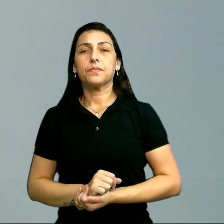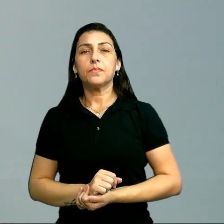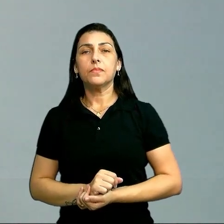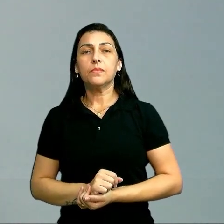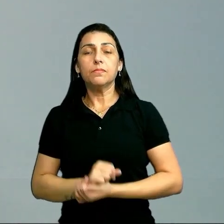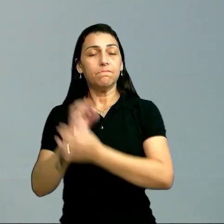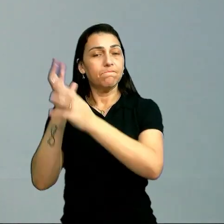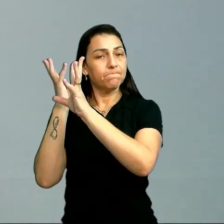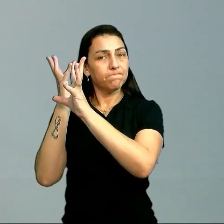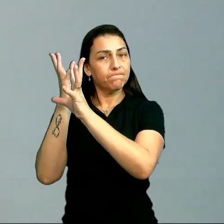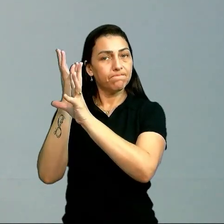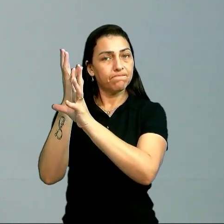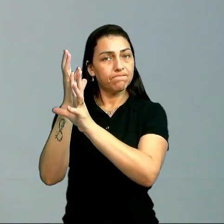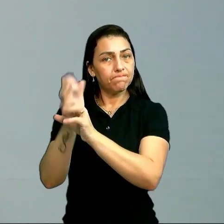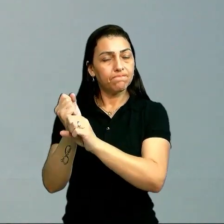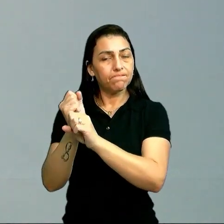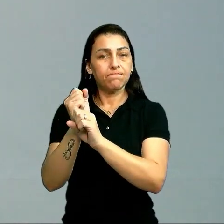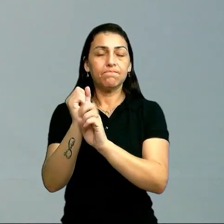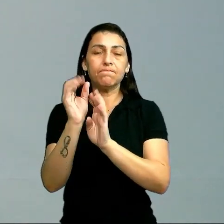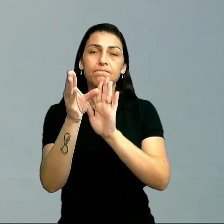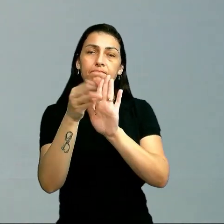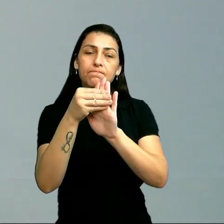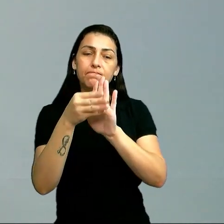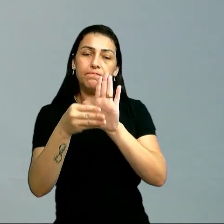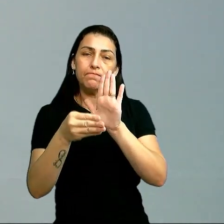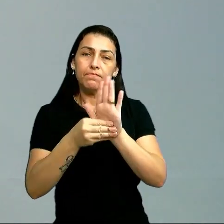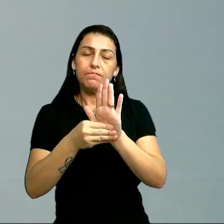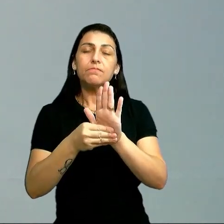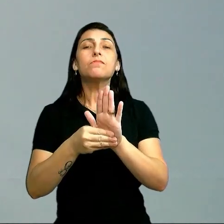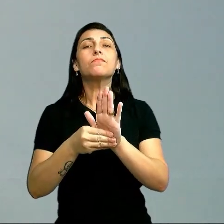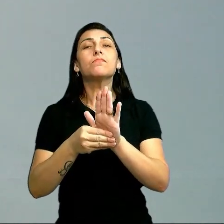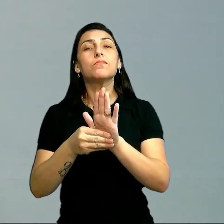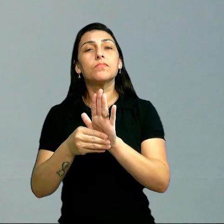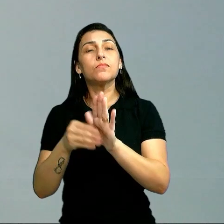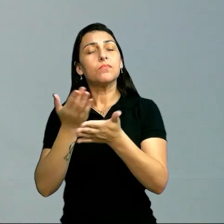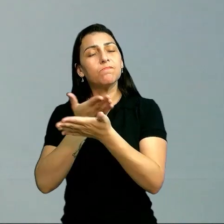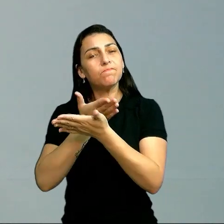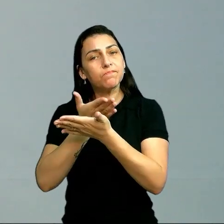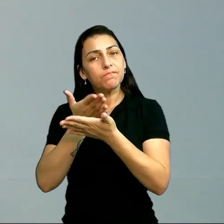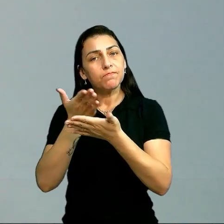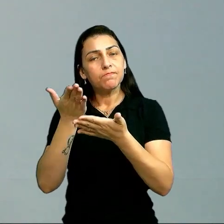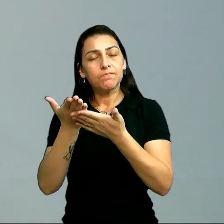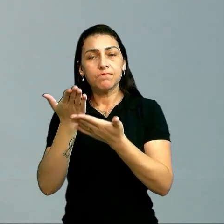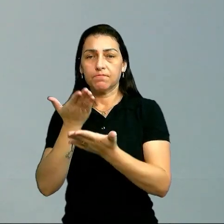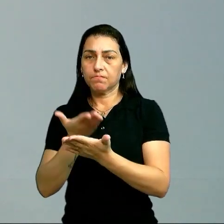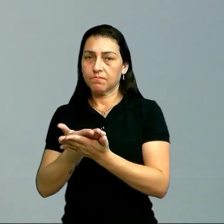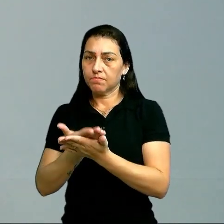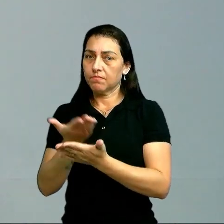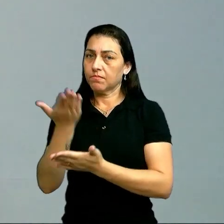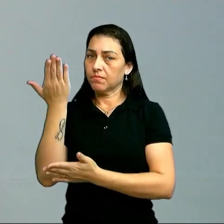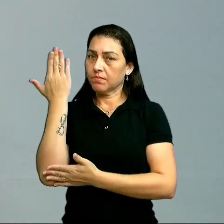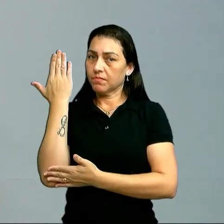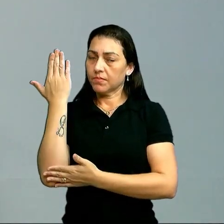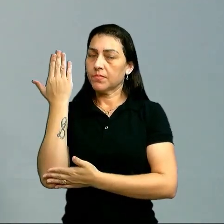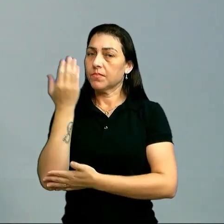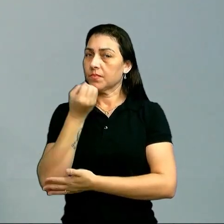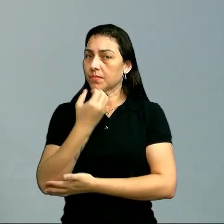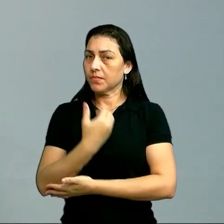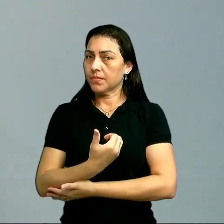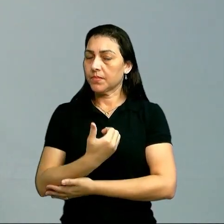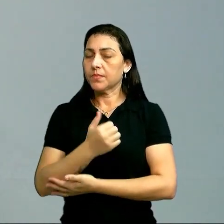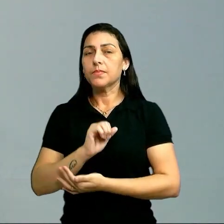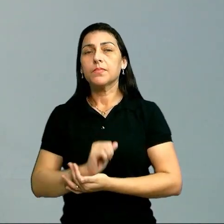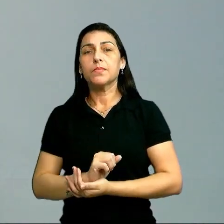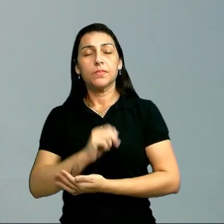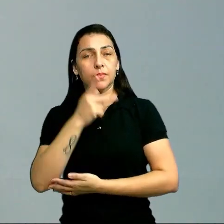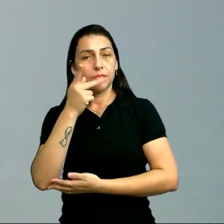dando uma revisão sobre isso aí, foi o que a gente começou na aula anterior. Tudo bem? Então